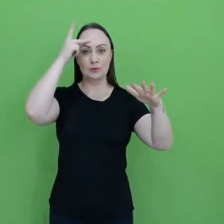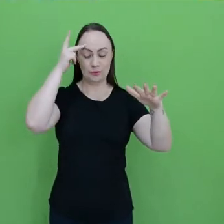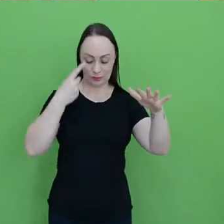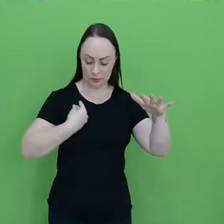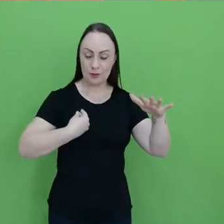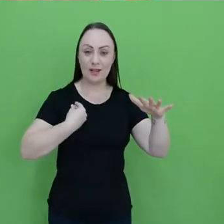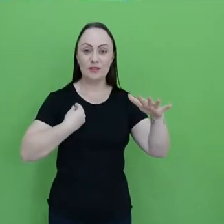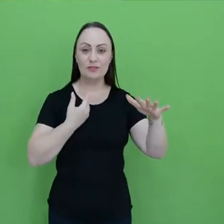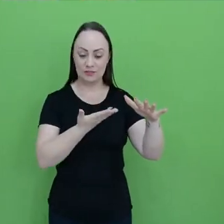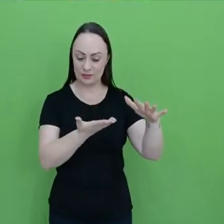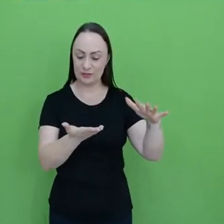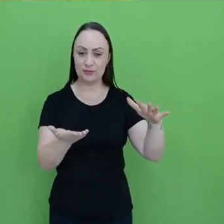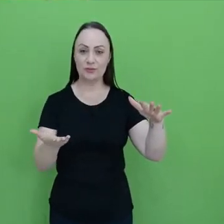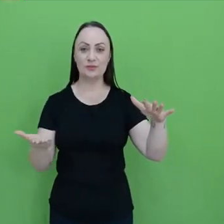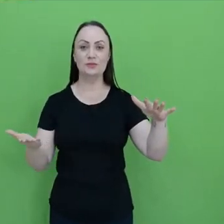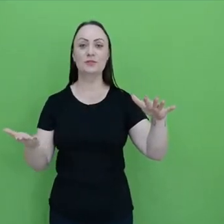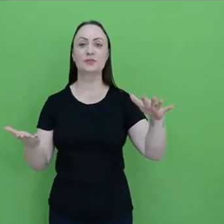viviam.